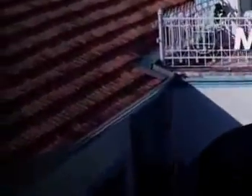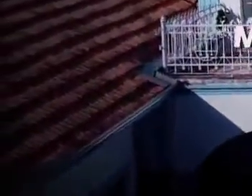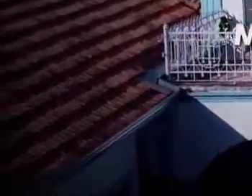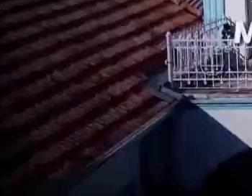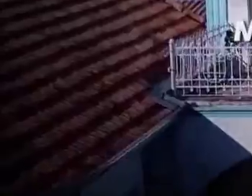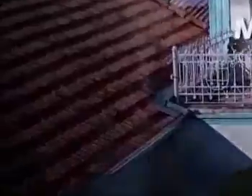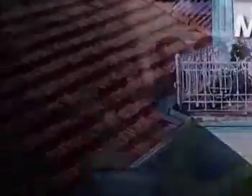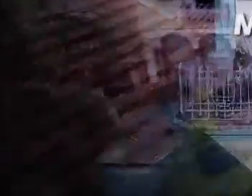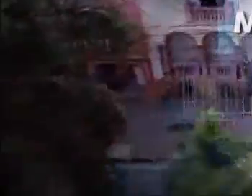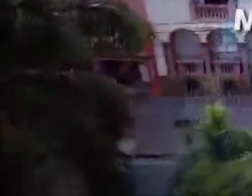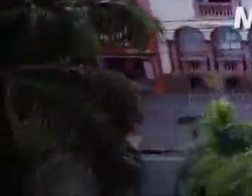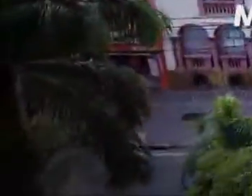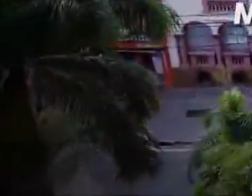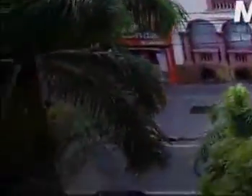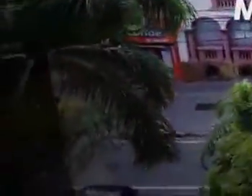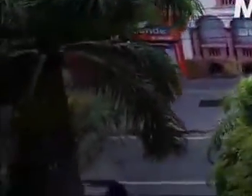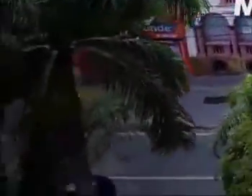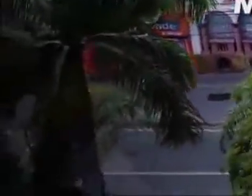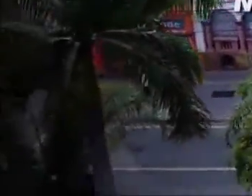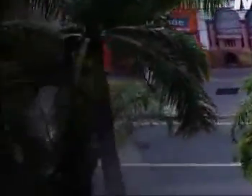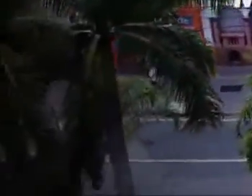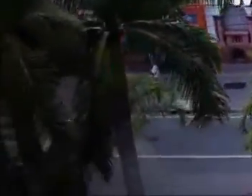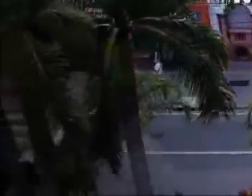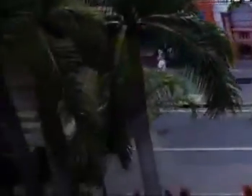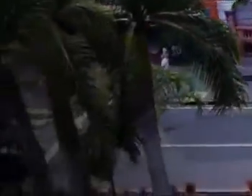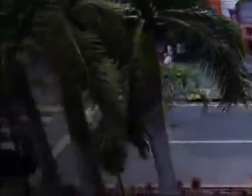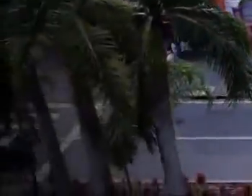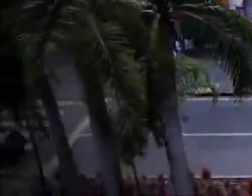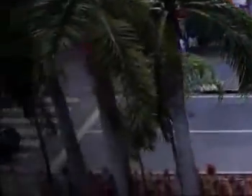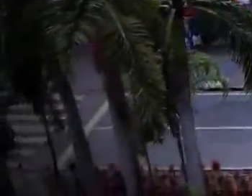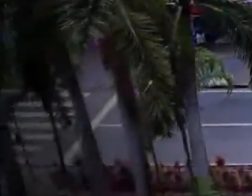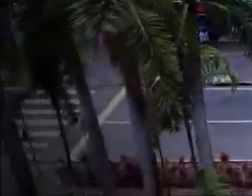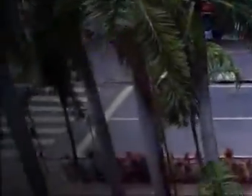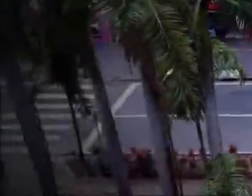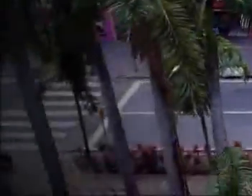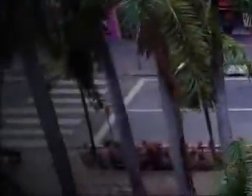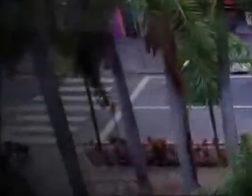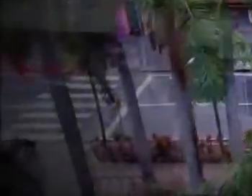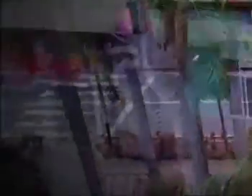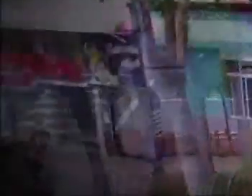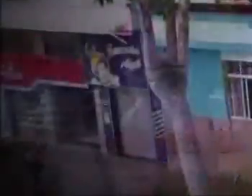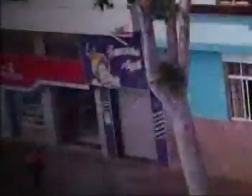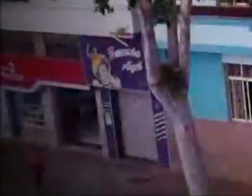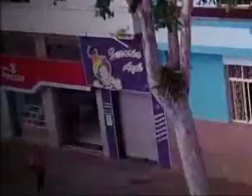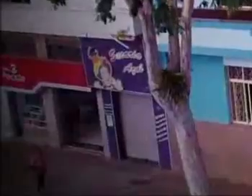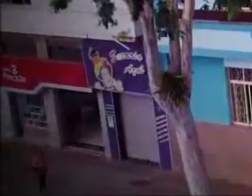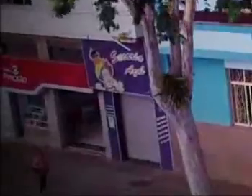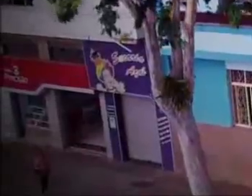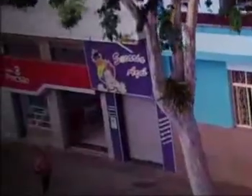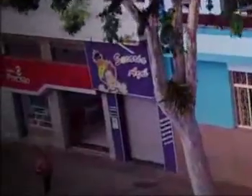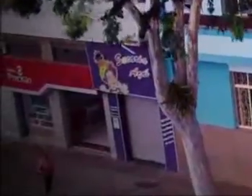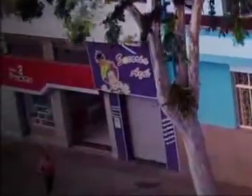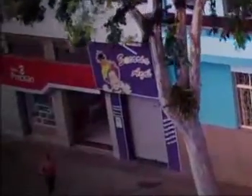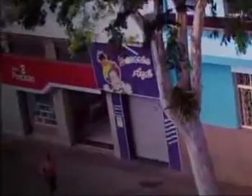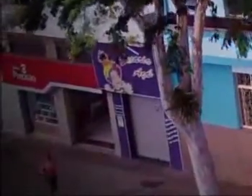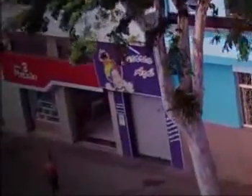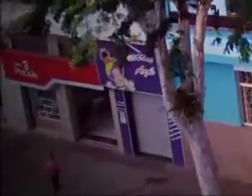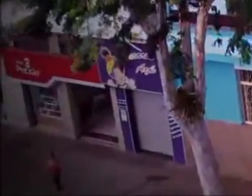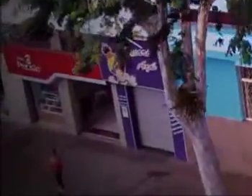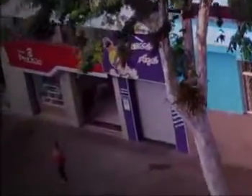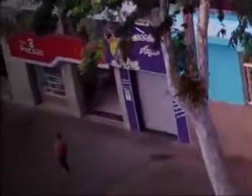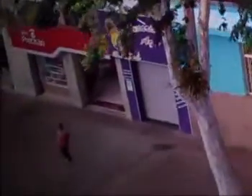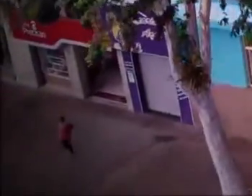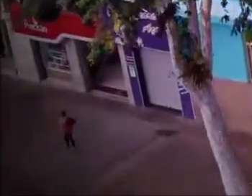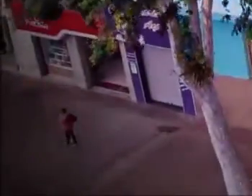forte verás que o fim do teu não pode acumular nem ninguém adora a própria